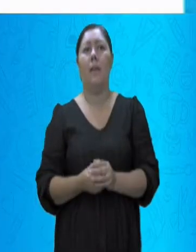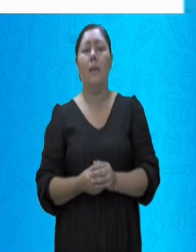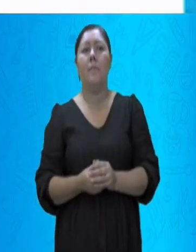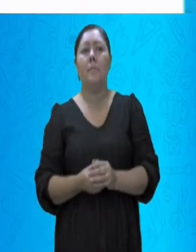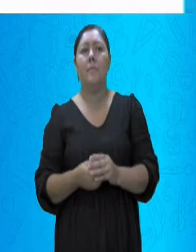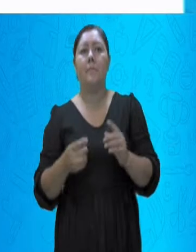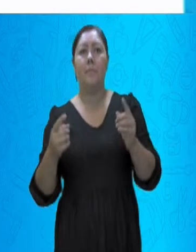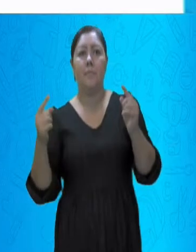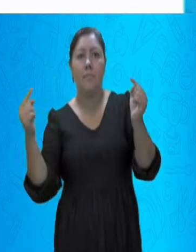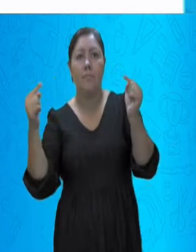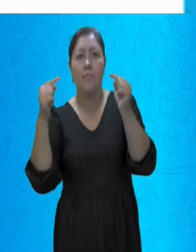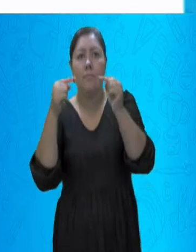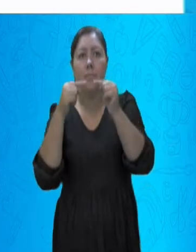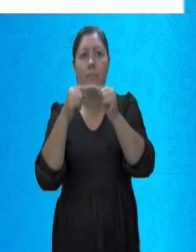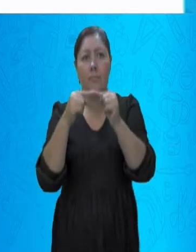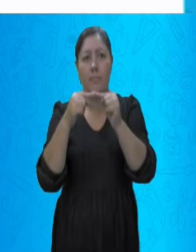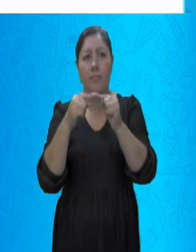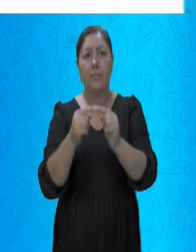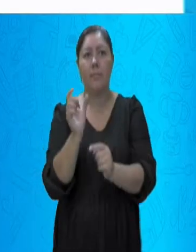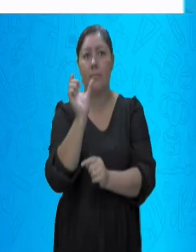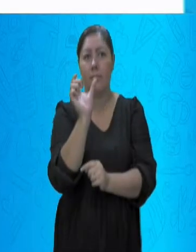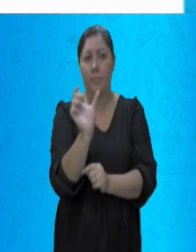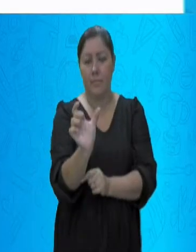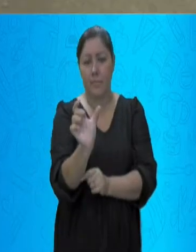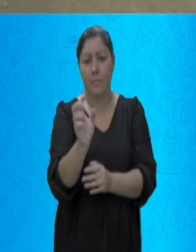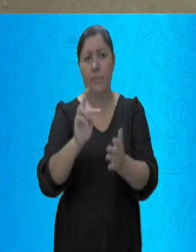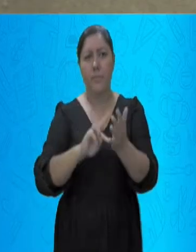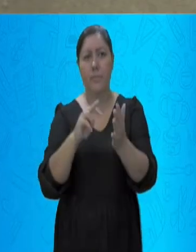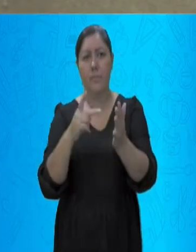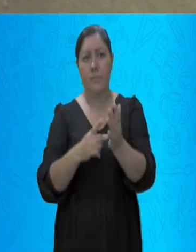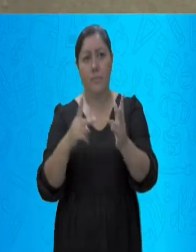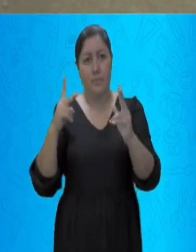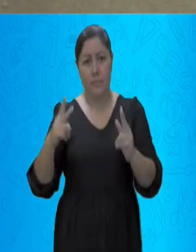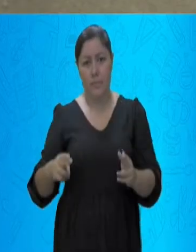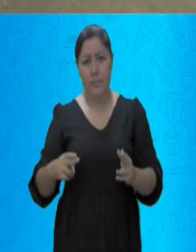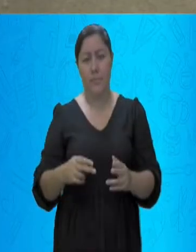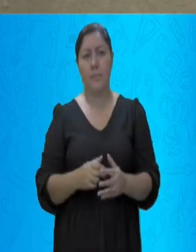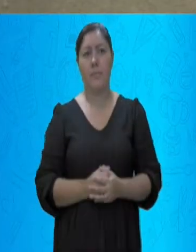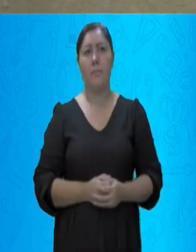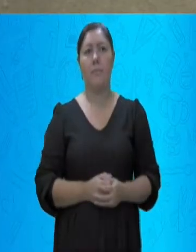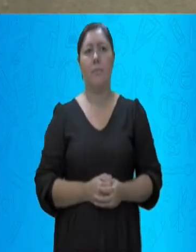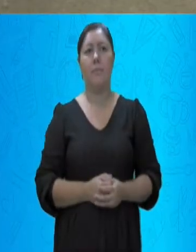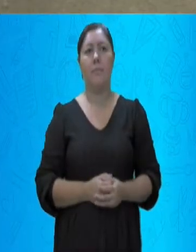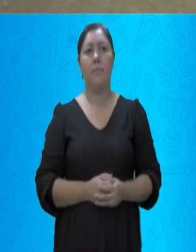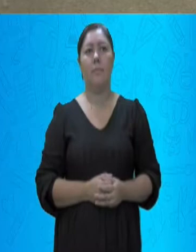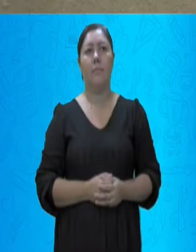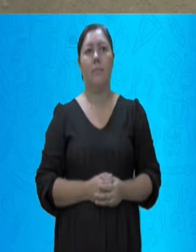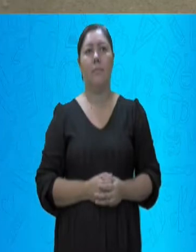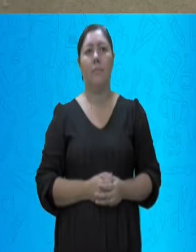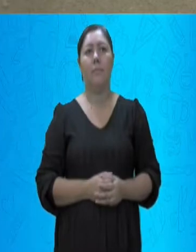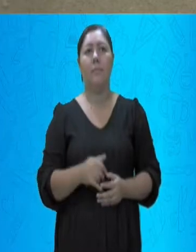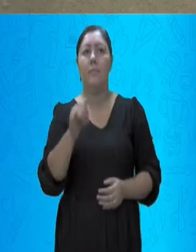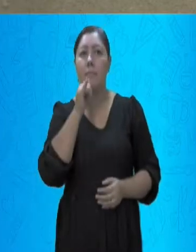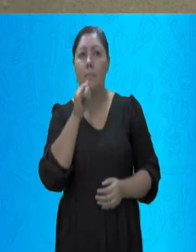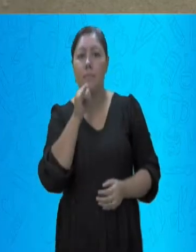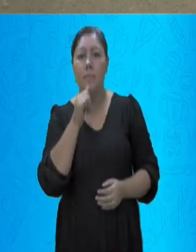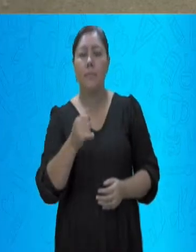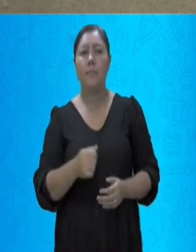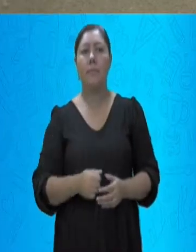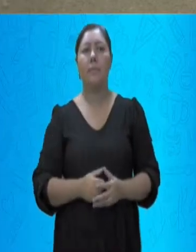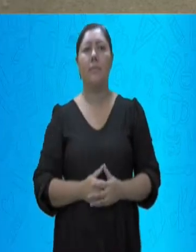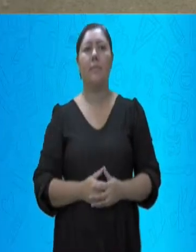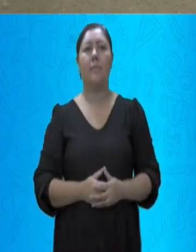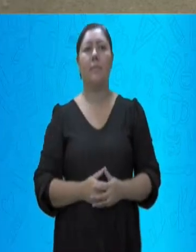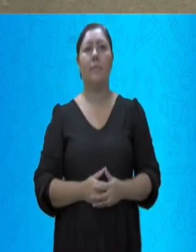com significados iguais. Quando que a gente vai precisar entender sobre os sinônimos? Olha só, a gente vai observar